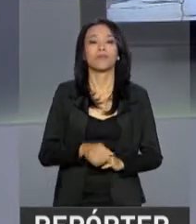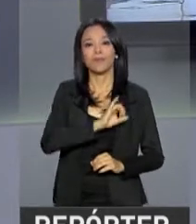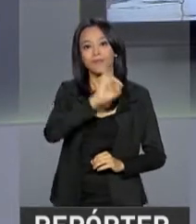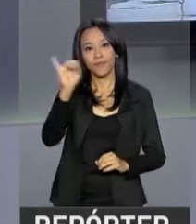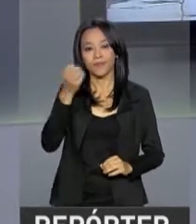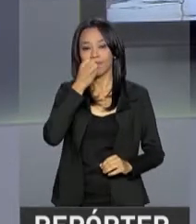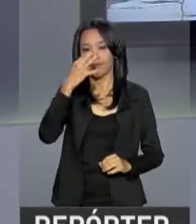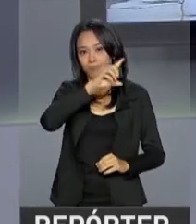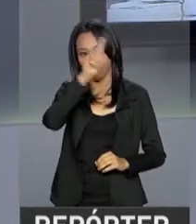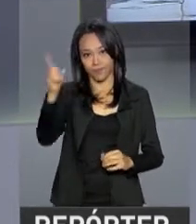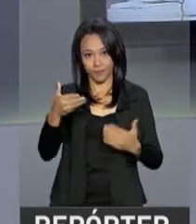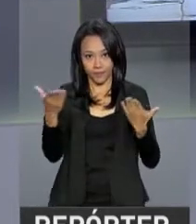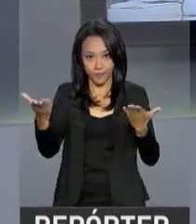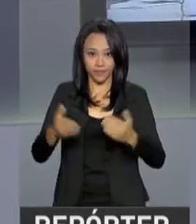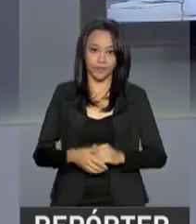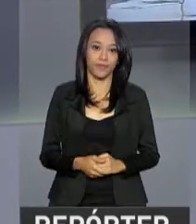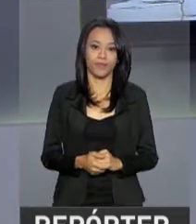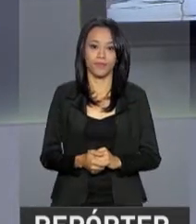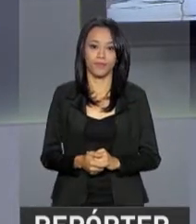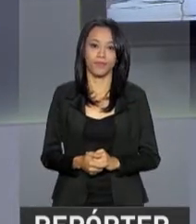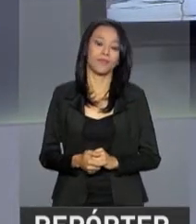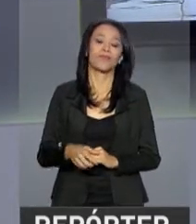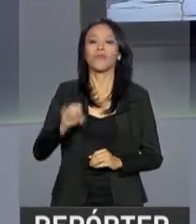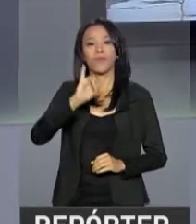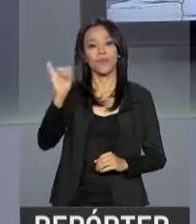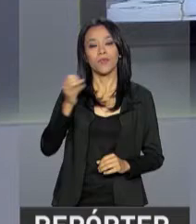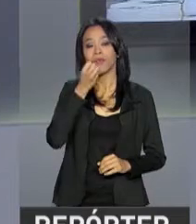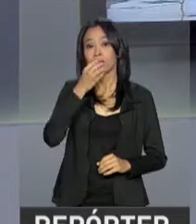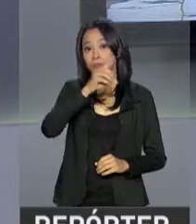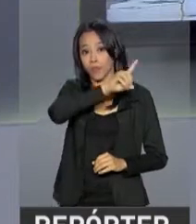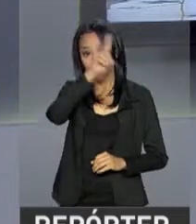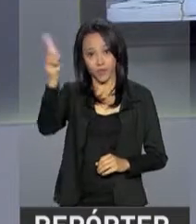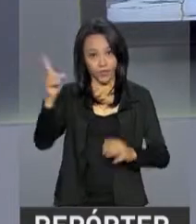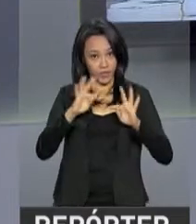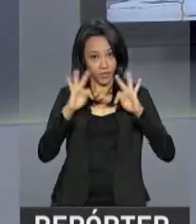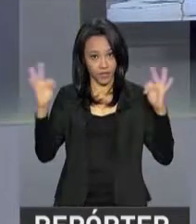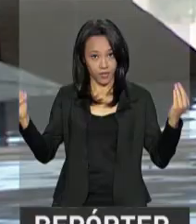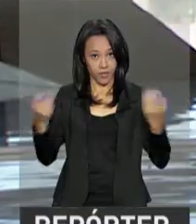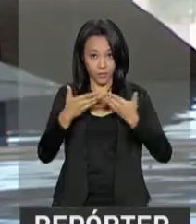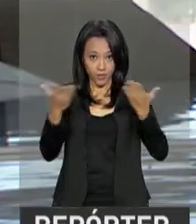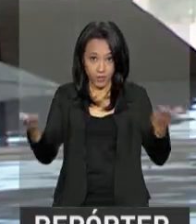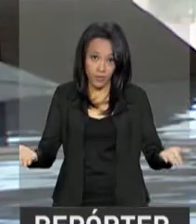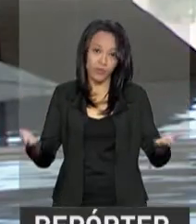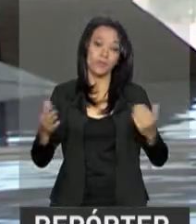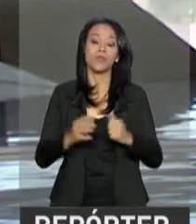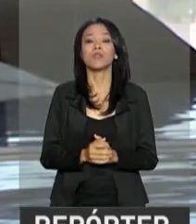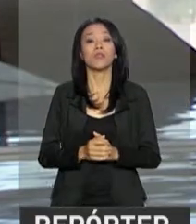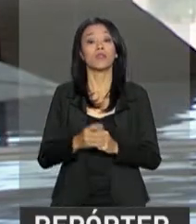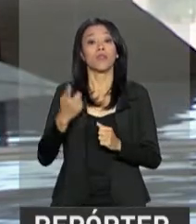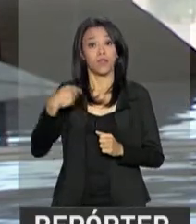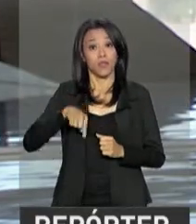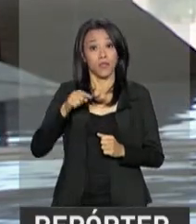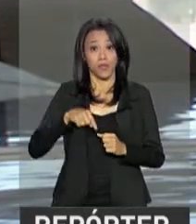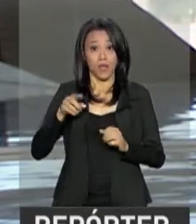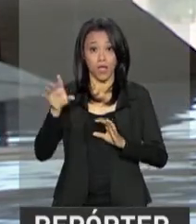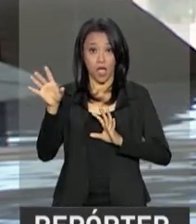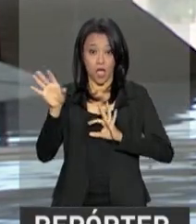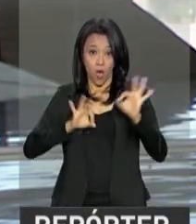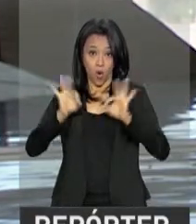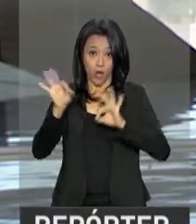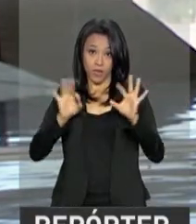gabriela bom dia pra você olá renata bom dia um bom dia a todos olha a organização dos estados